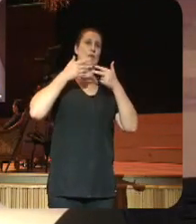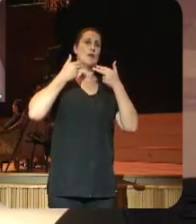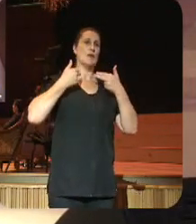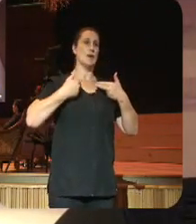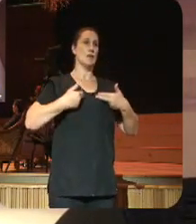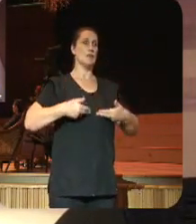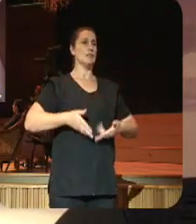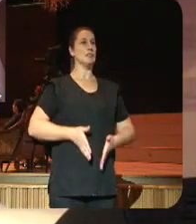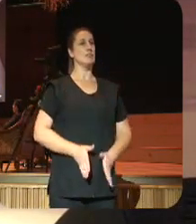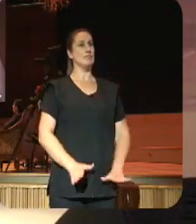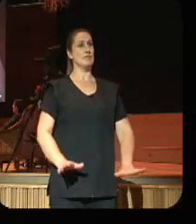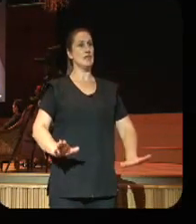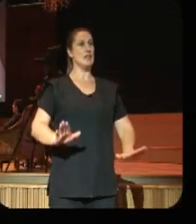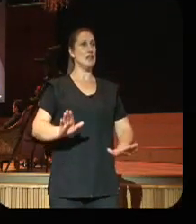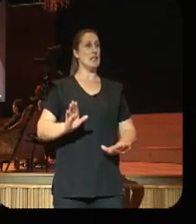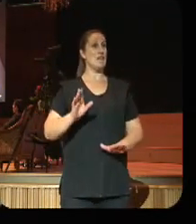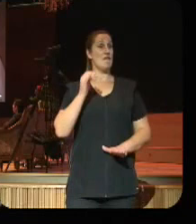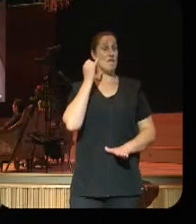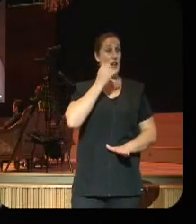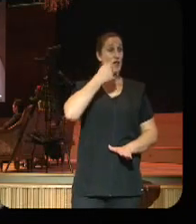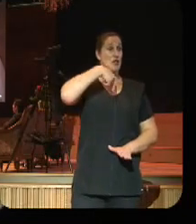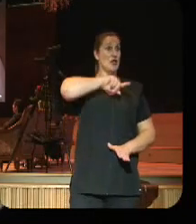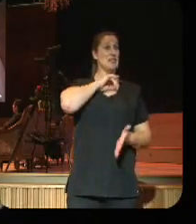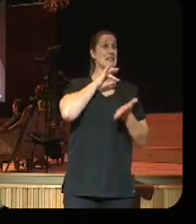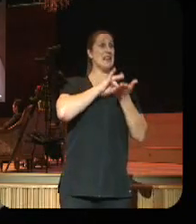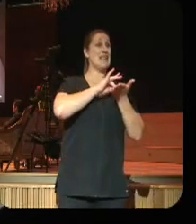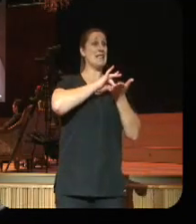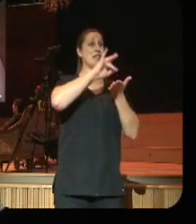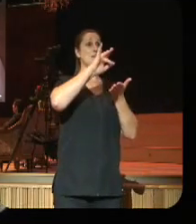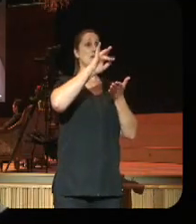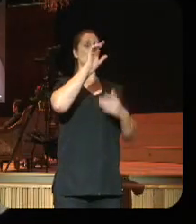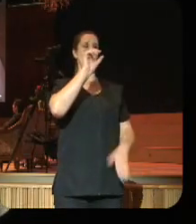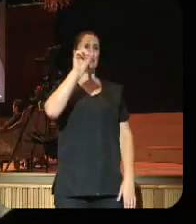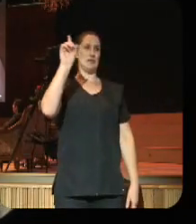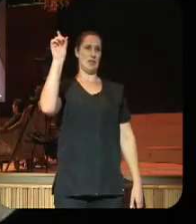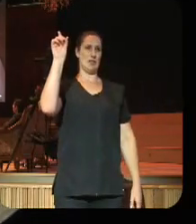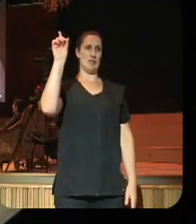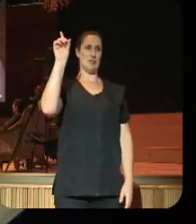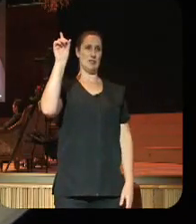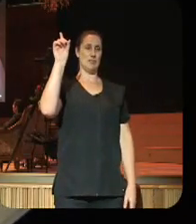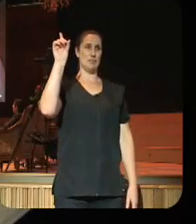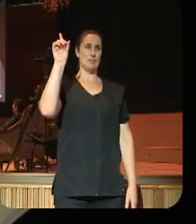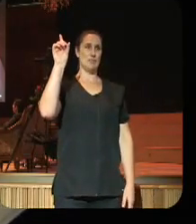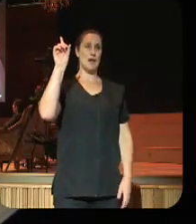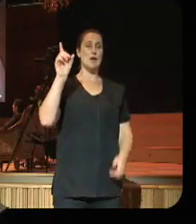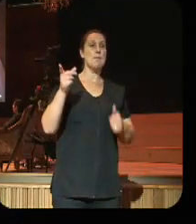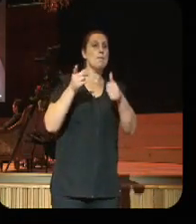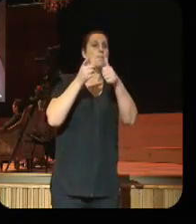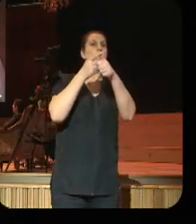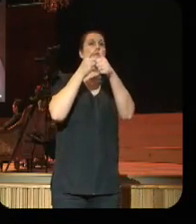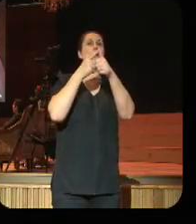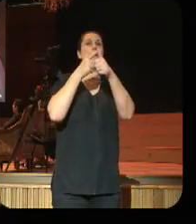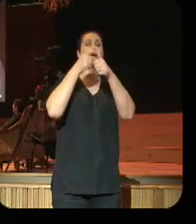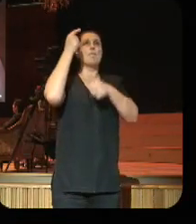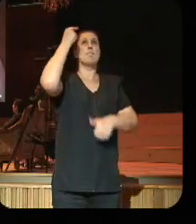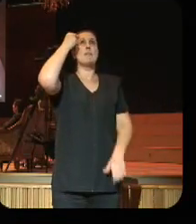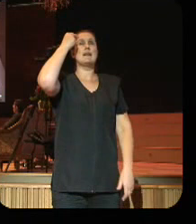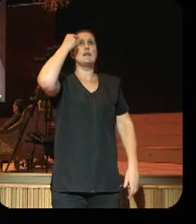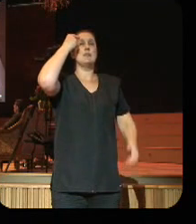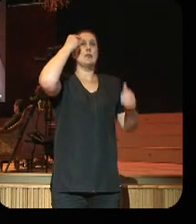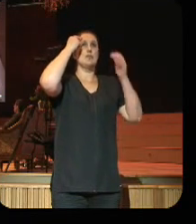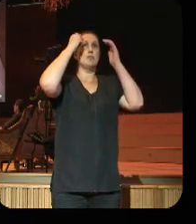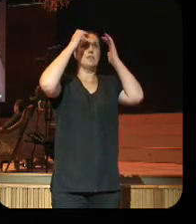Deus e não sabíamos. E ele diz, éramos inimigos de Deus primeiro pelos nossos